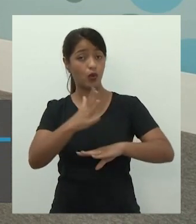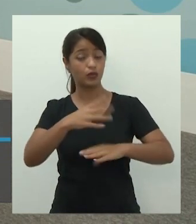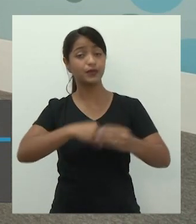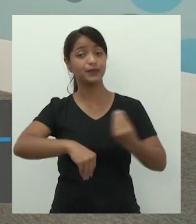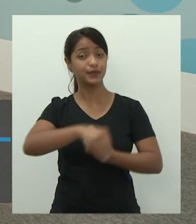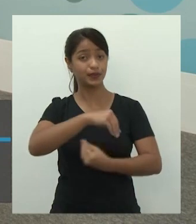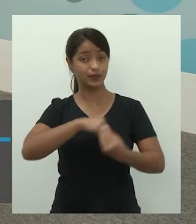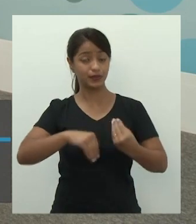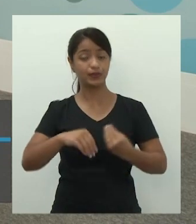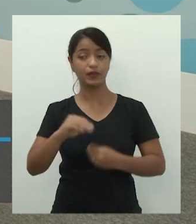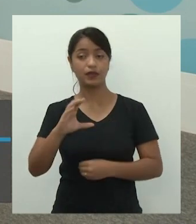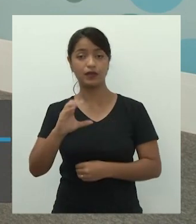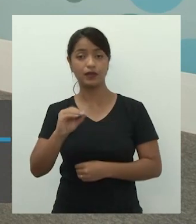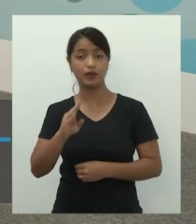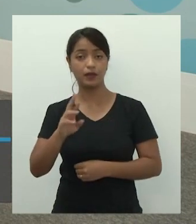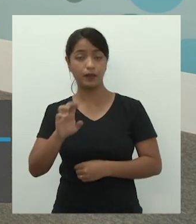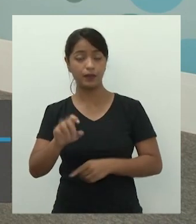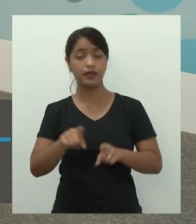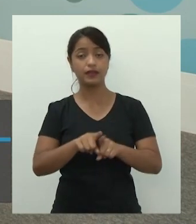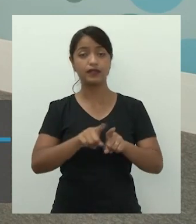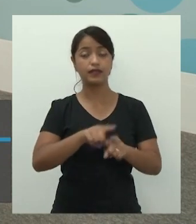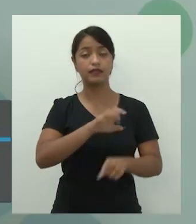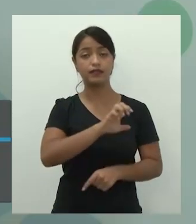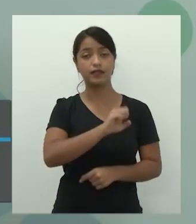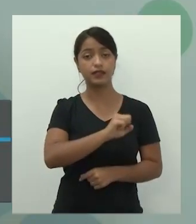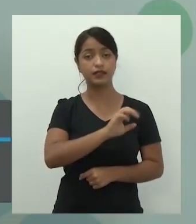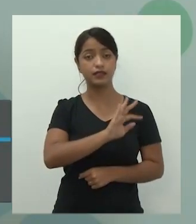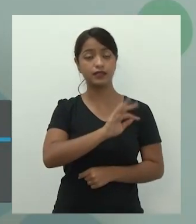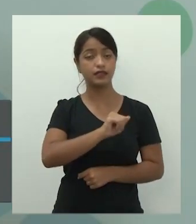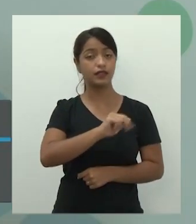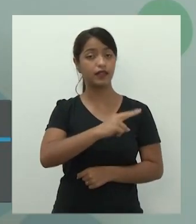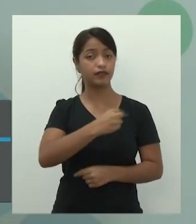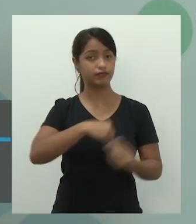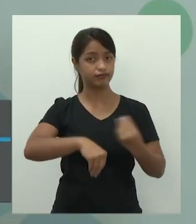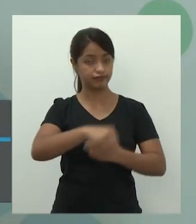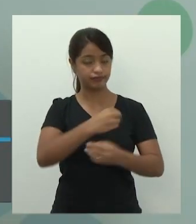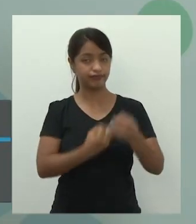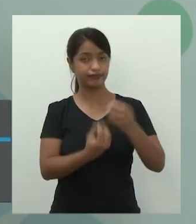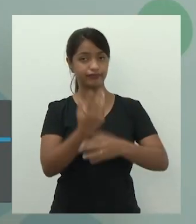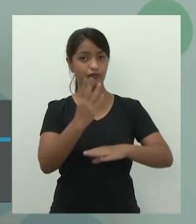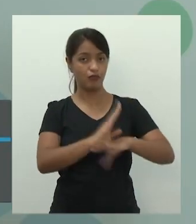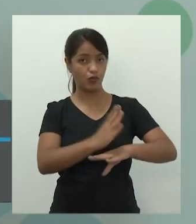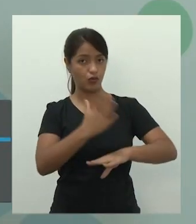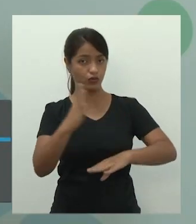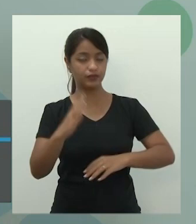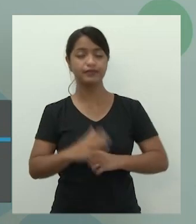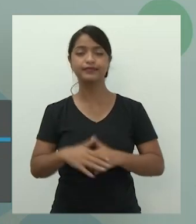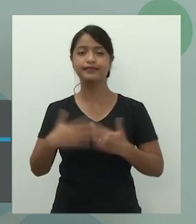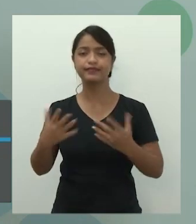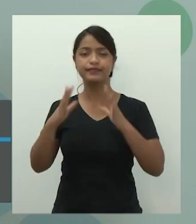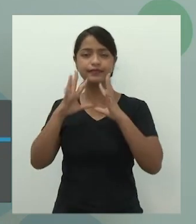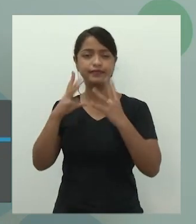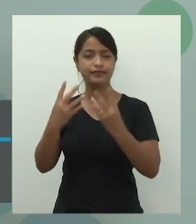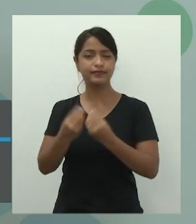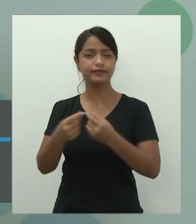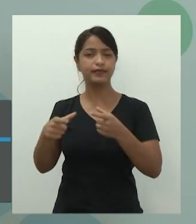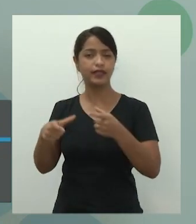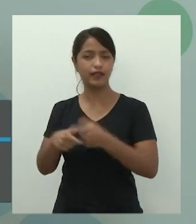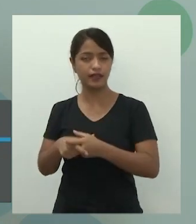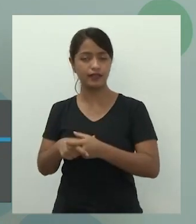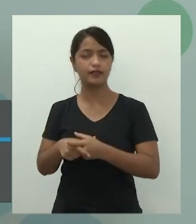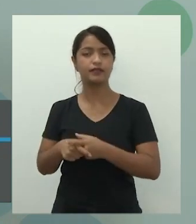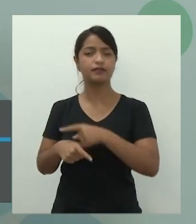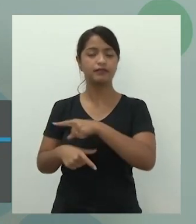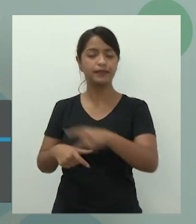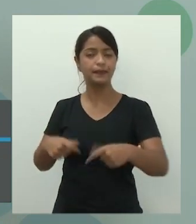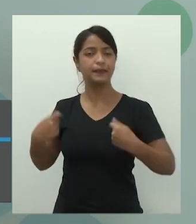de cobre e estanho. Certo, e a necessidade essas pequenas famílias, essas comunidades gentílicas, de